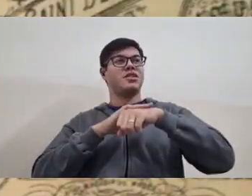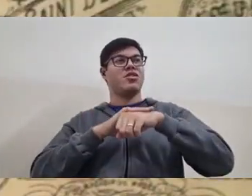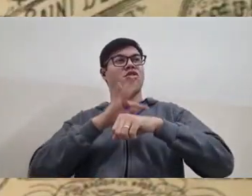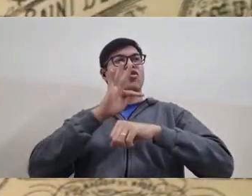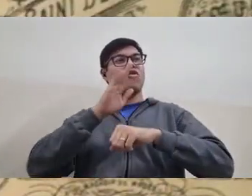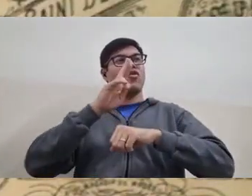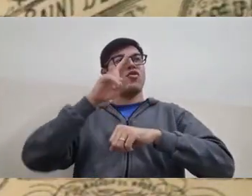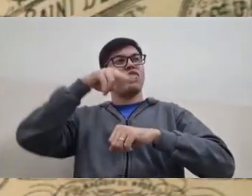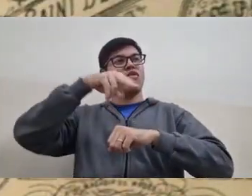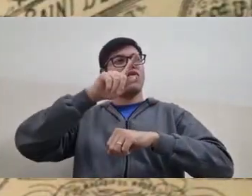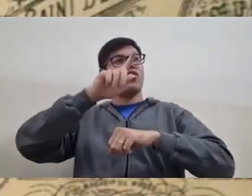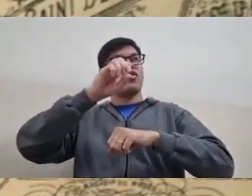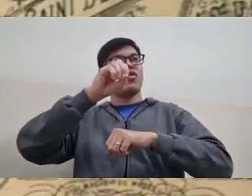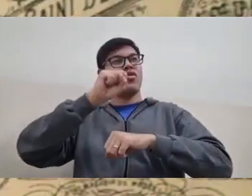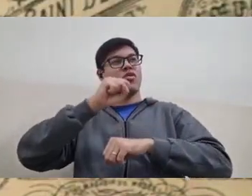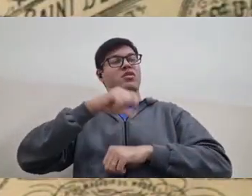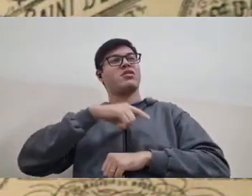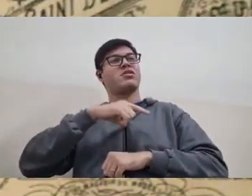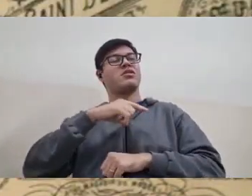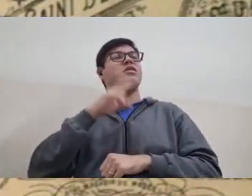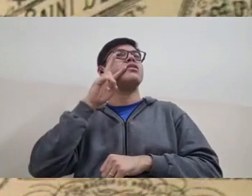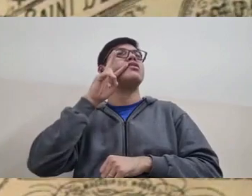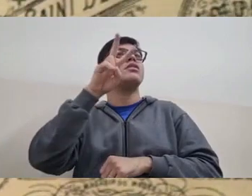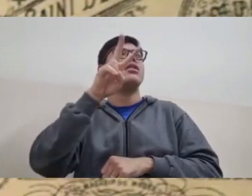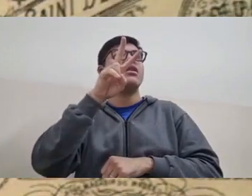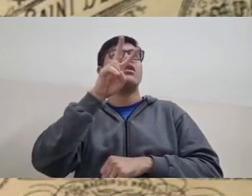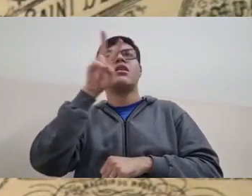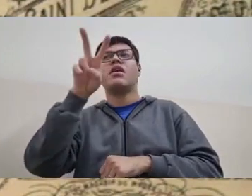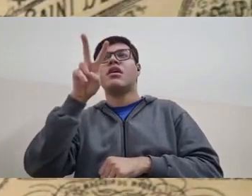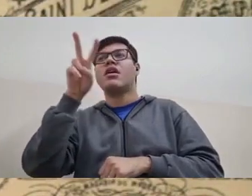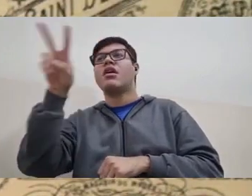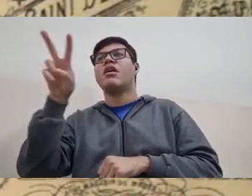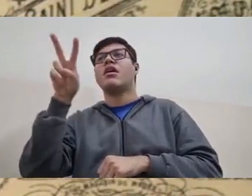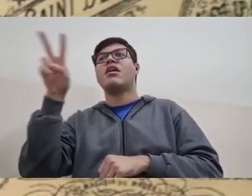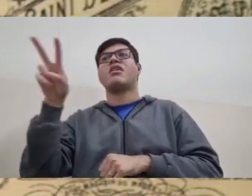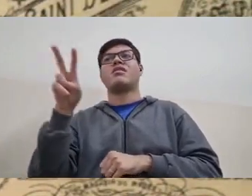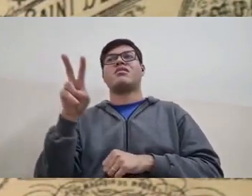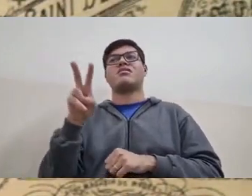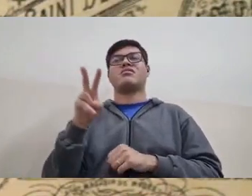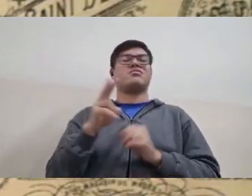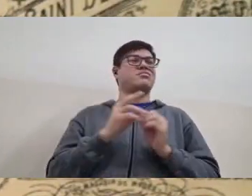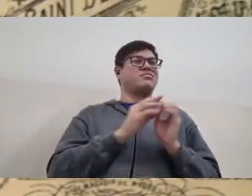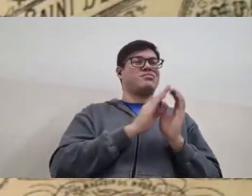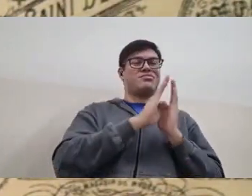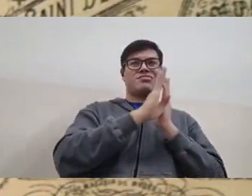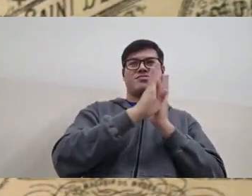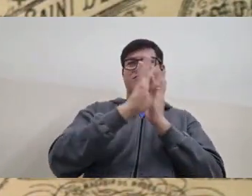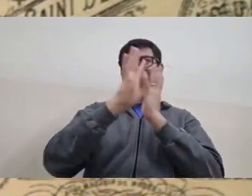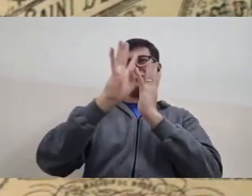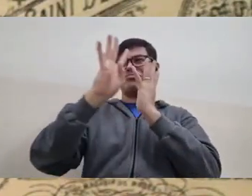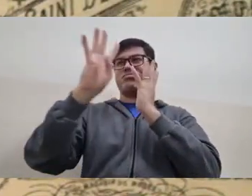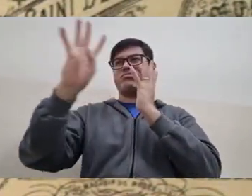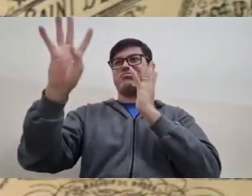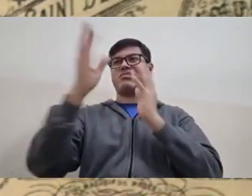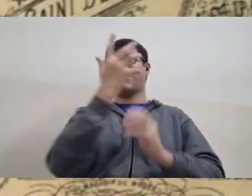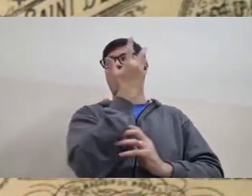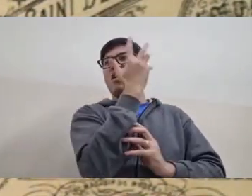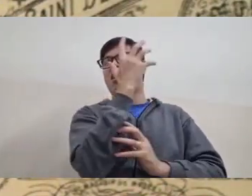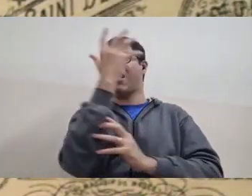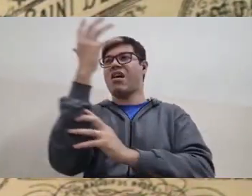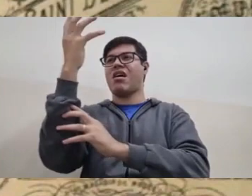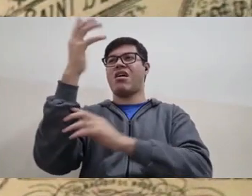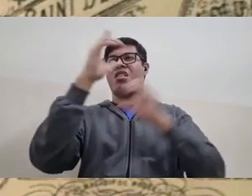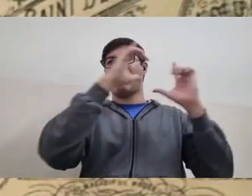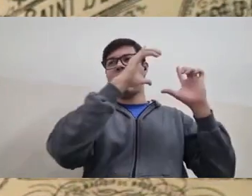e é gradual, né? A gente vê de uma a uma as fileiras de ficus, elas vão adoecendo. E aí vocês